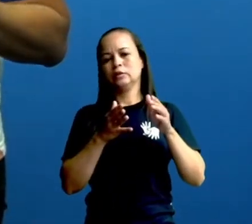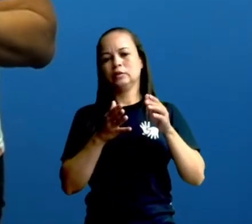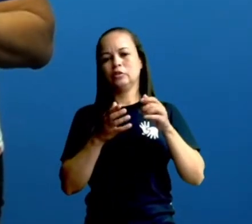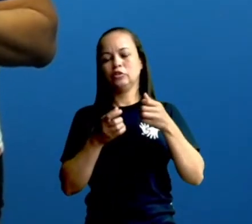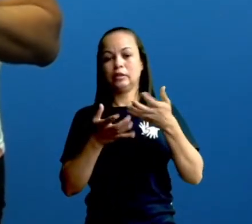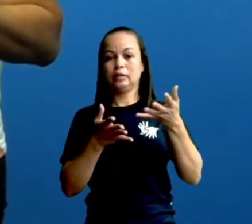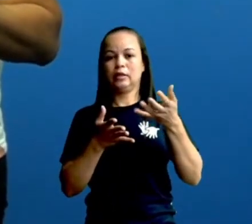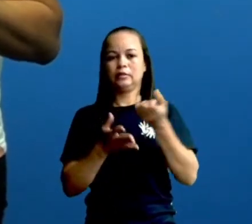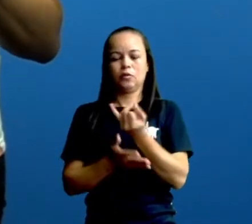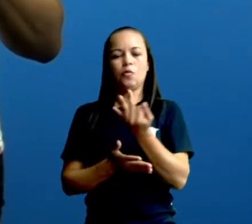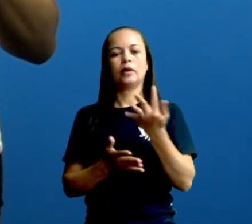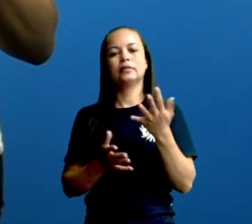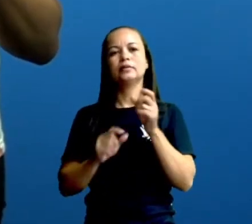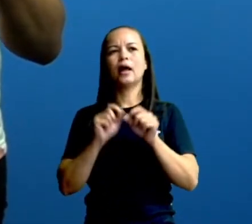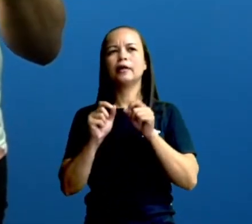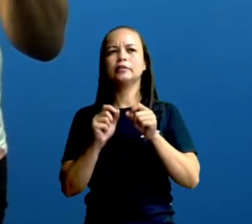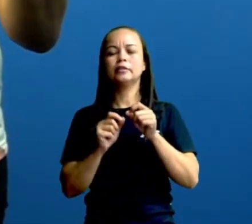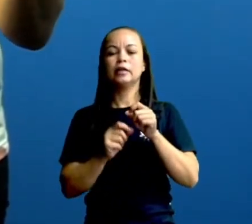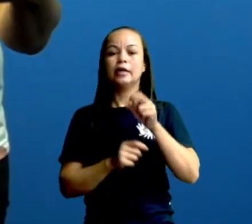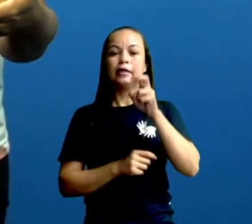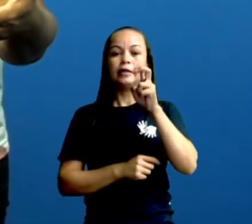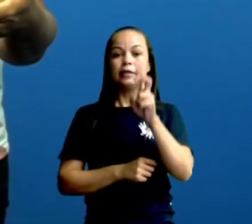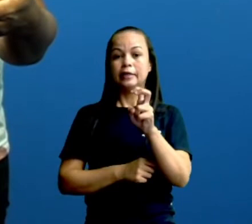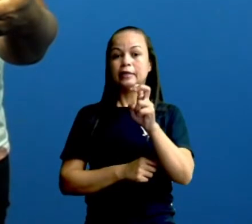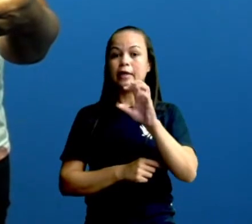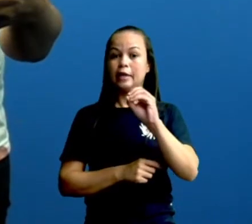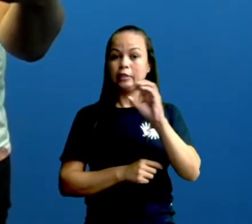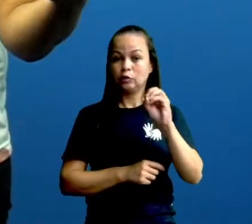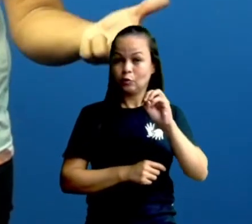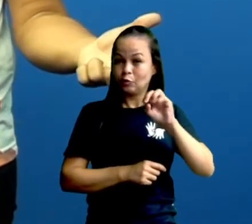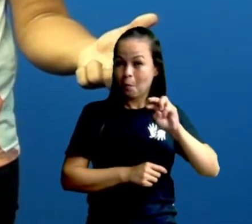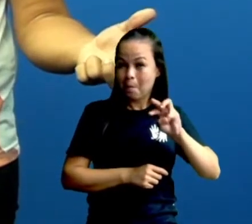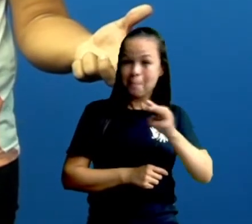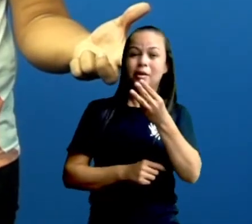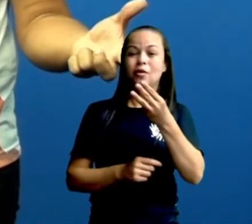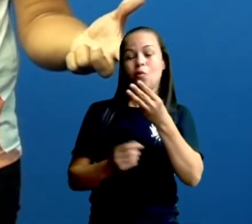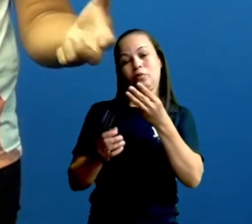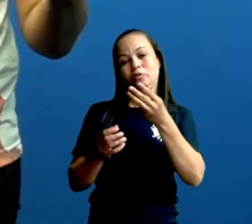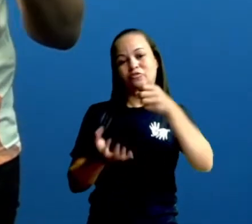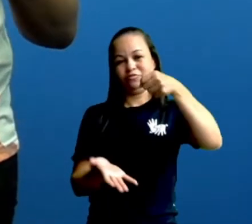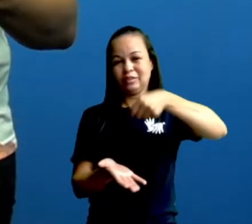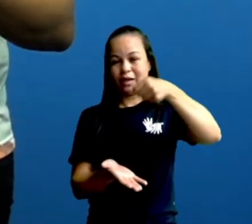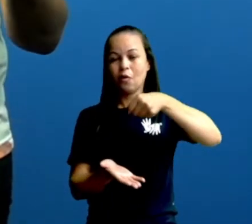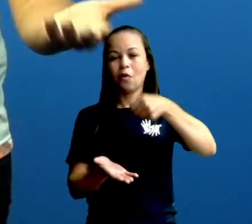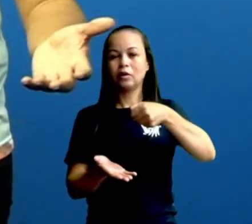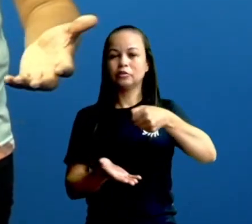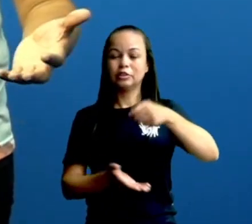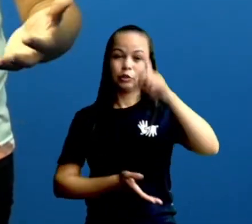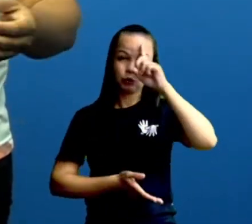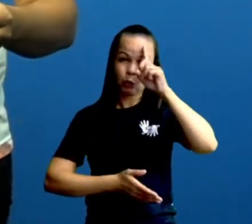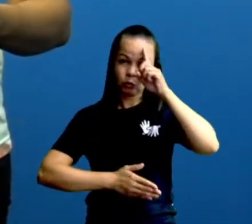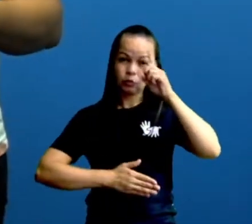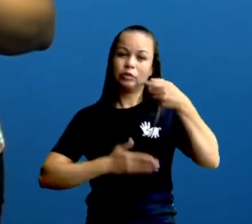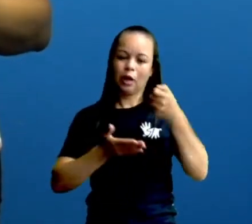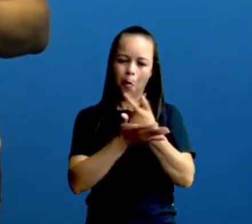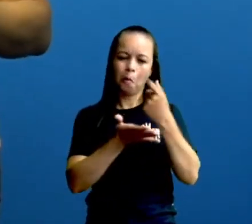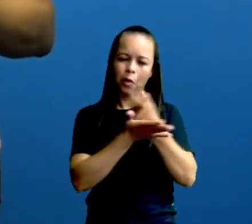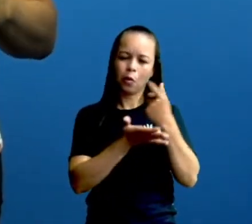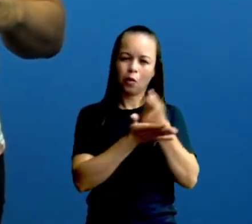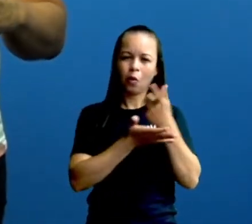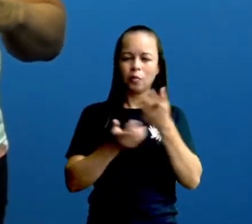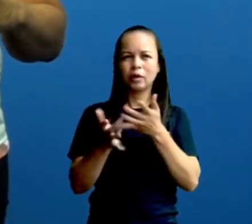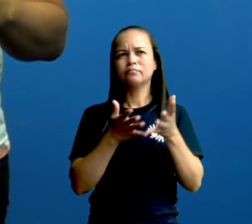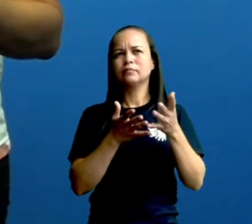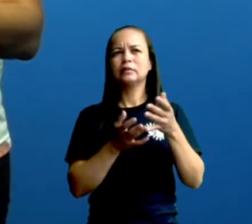lançar essa quantidade de 500 milhões, gente, de sacolas plásticas, que todos os dias a gente está consumindo. Às vezes uma ida